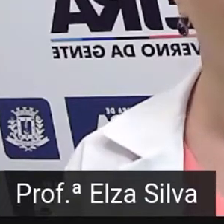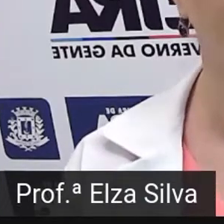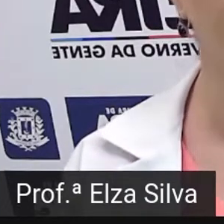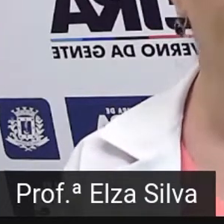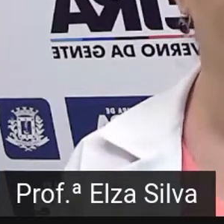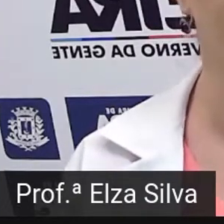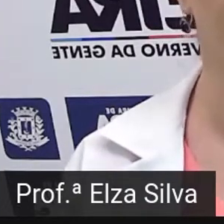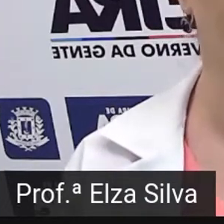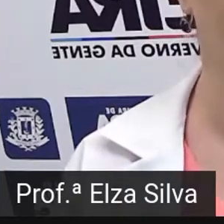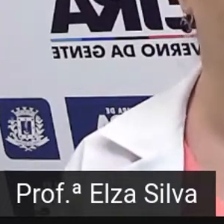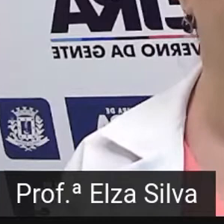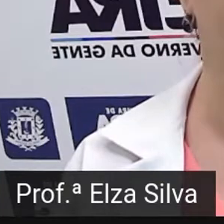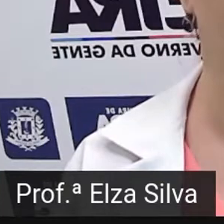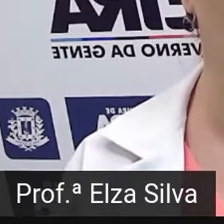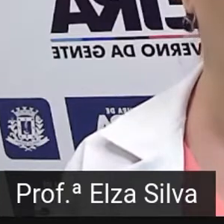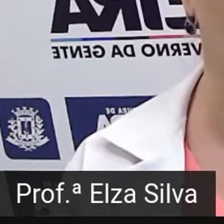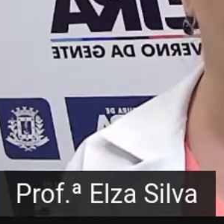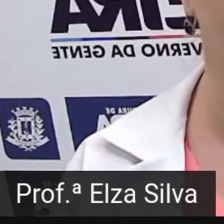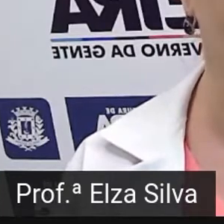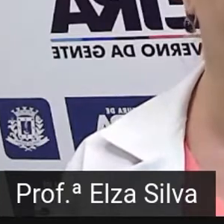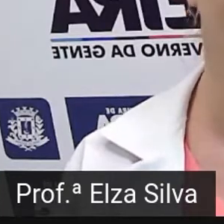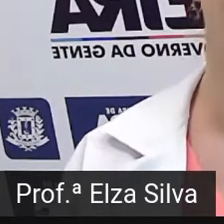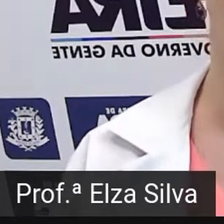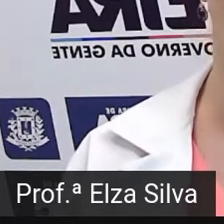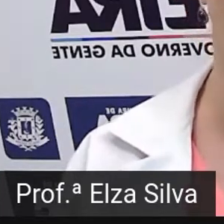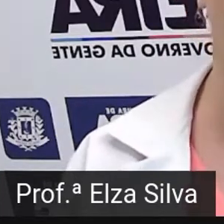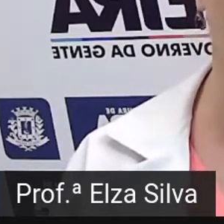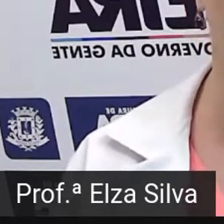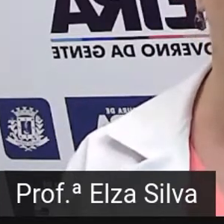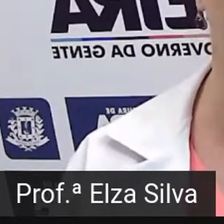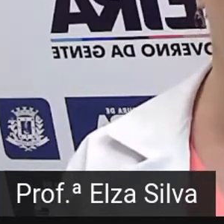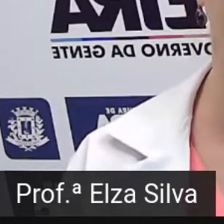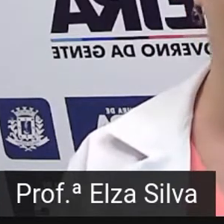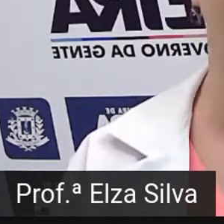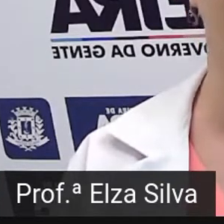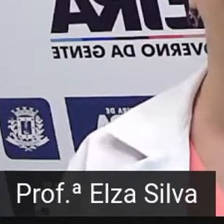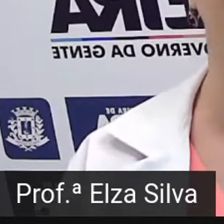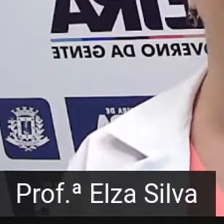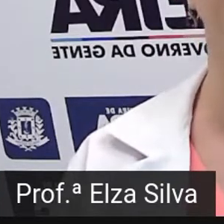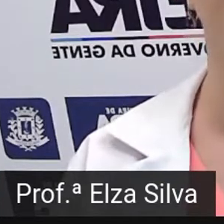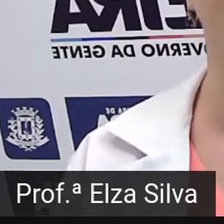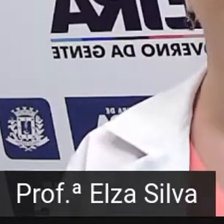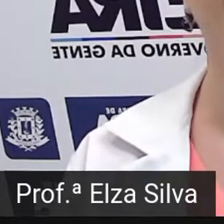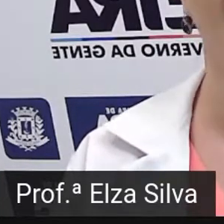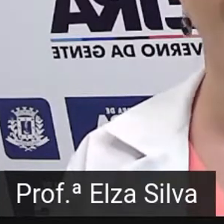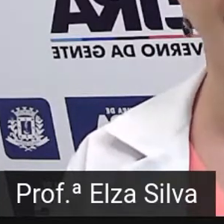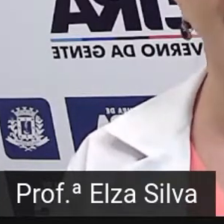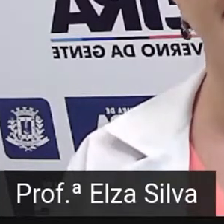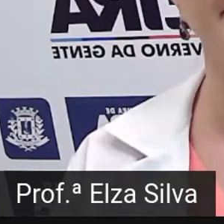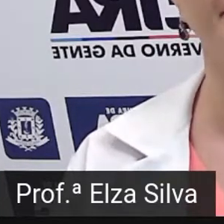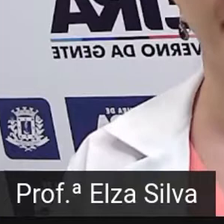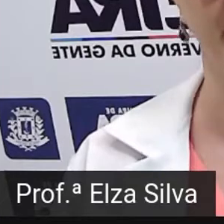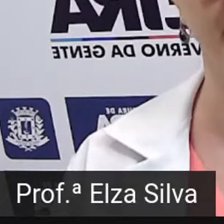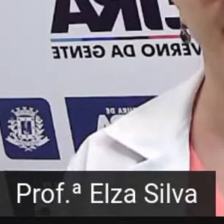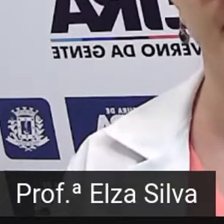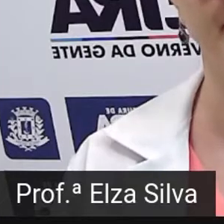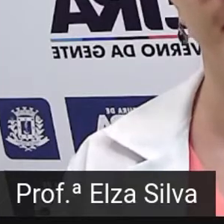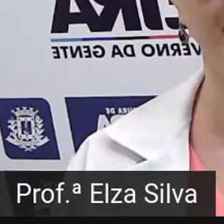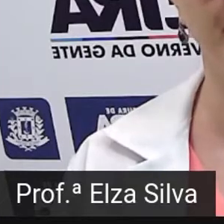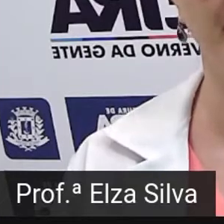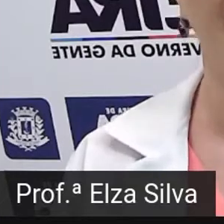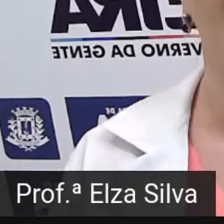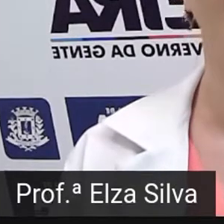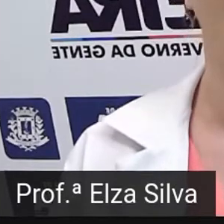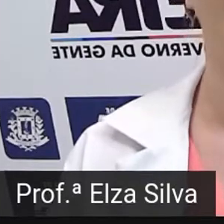Hoje estou vestindo uma blusa salmão com guardapó branco sobreposto e calças pretas.